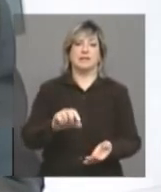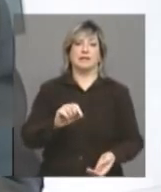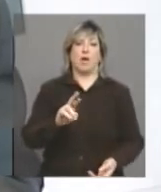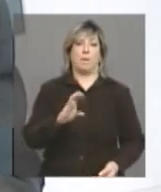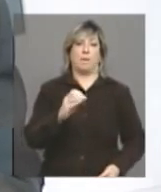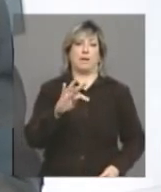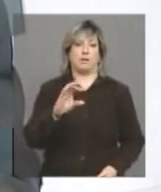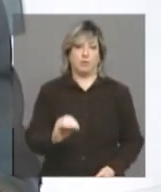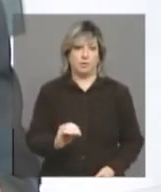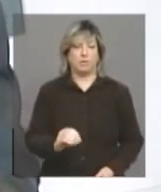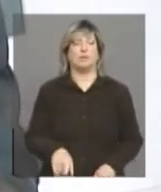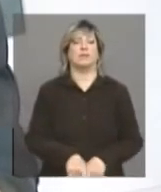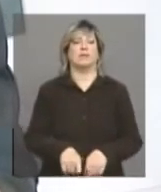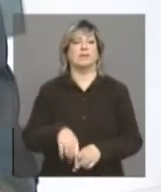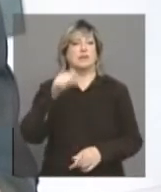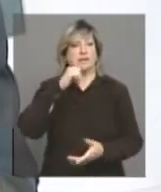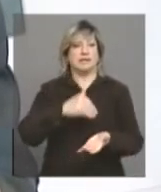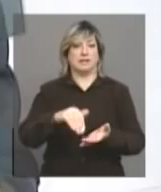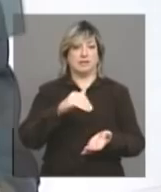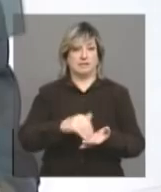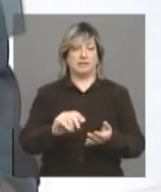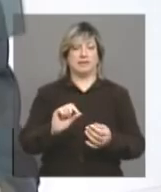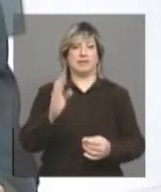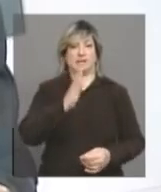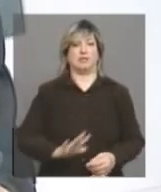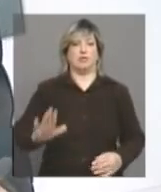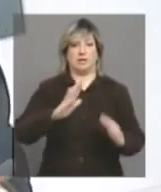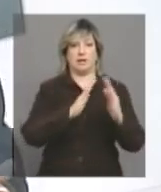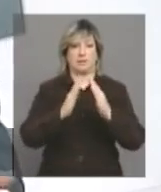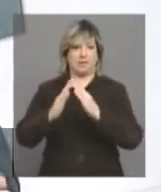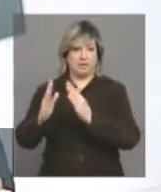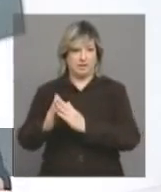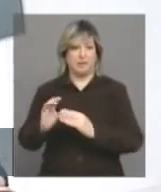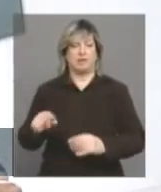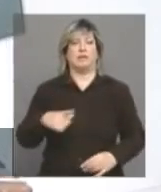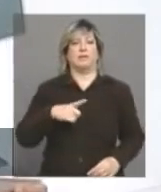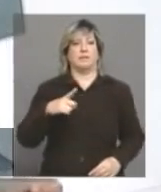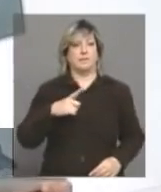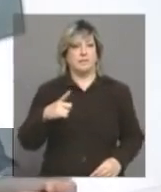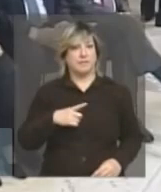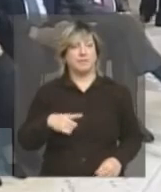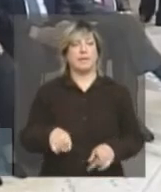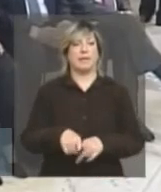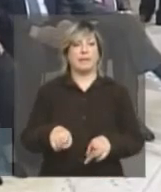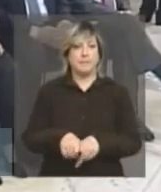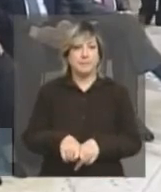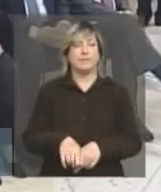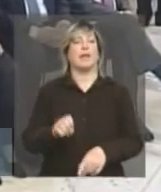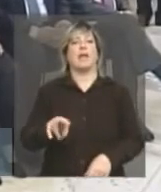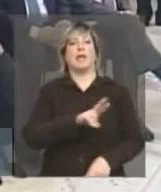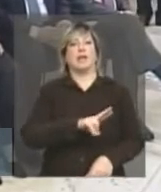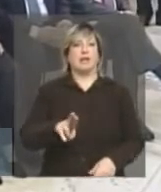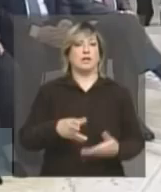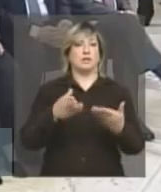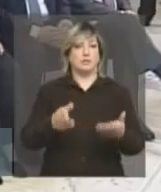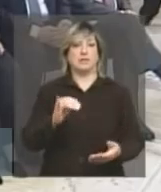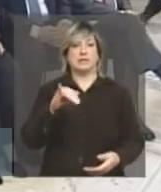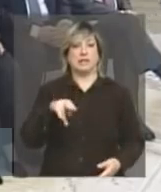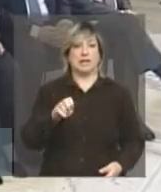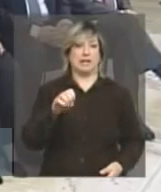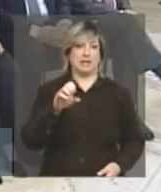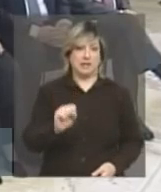Muniz. Secretária Nacional de Habitação do Ministério da Cidade, doutora Inês Magalhães. Em nome de Inês, eu